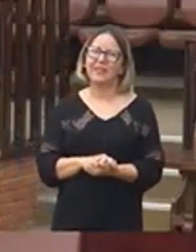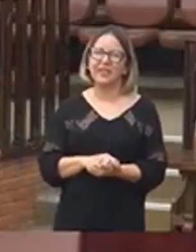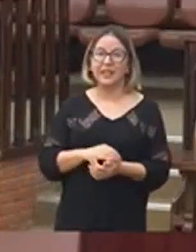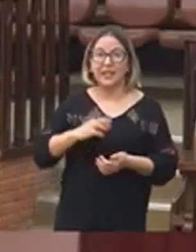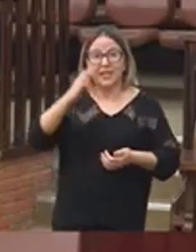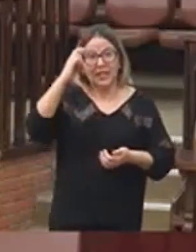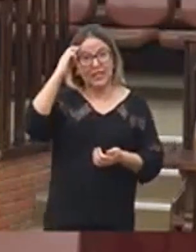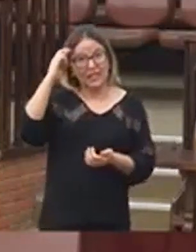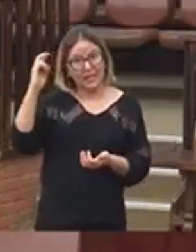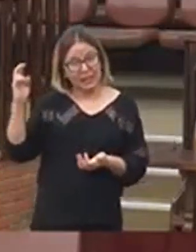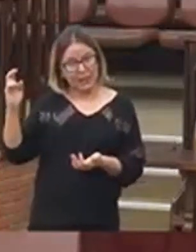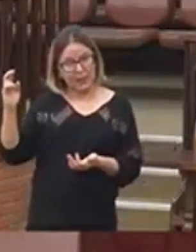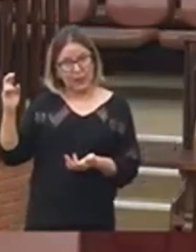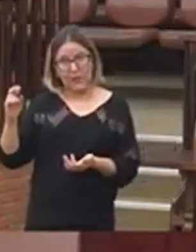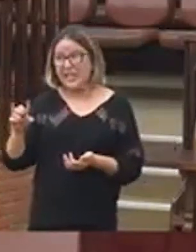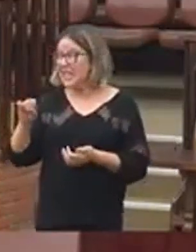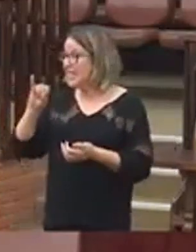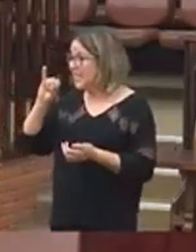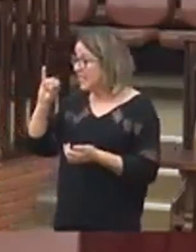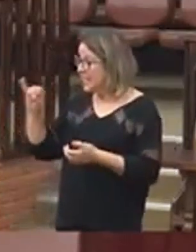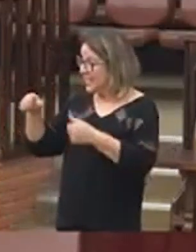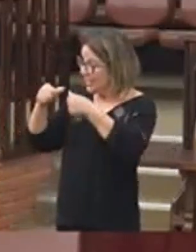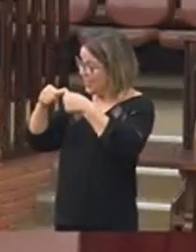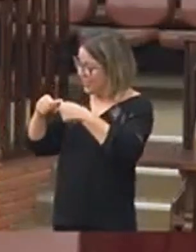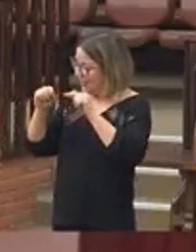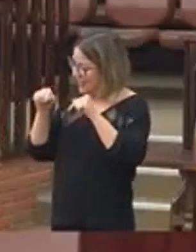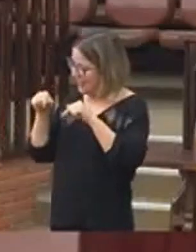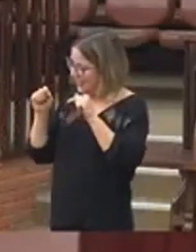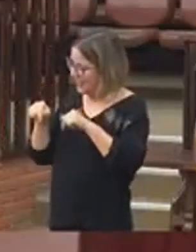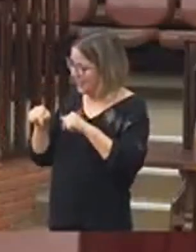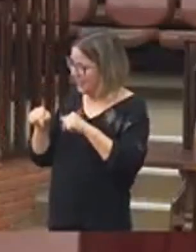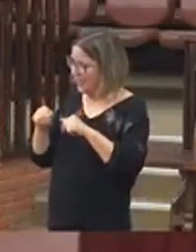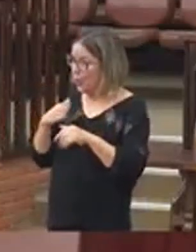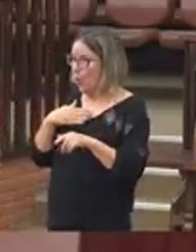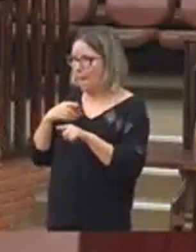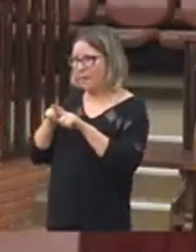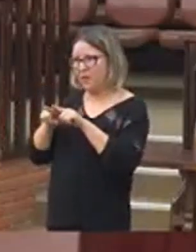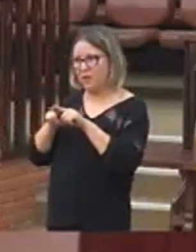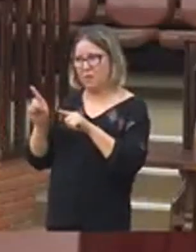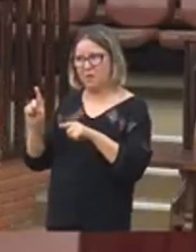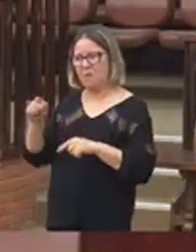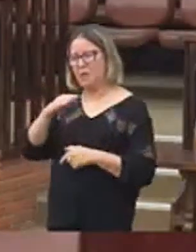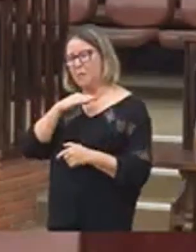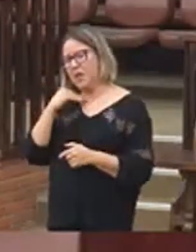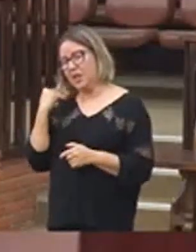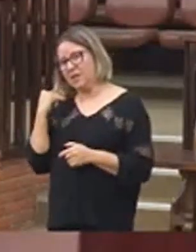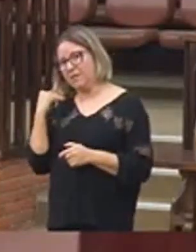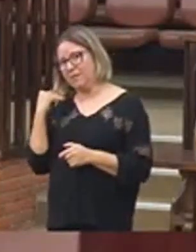Senhor, se estiveras aqui, meu irmão não teria morrido.